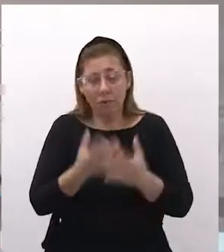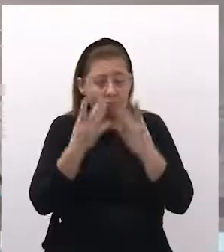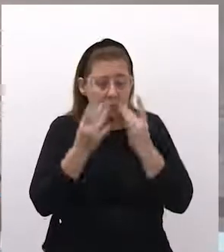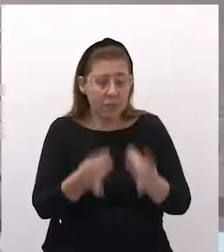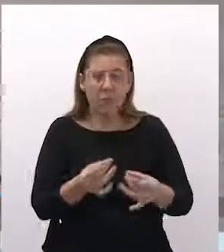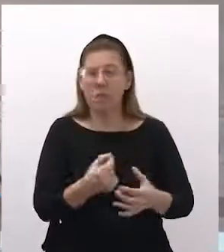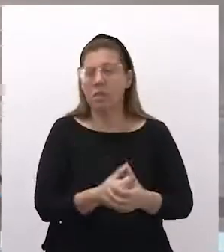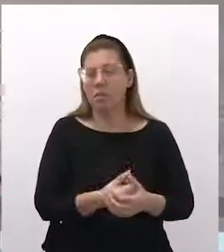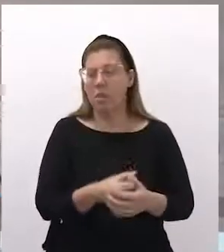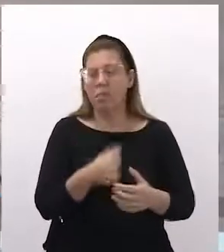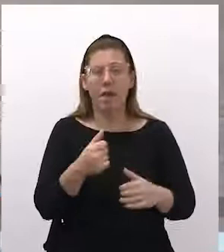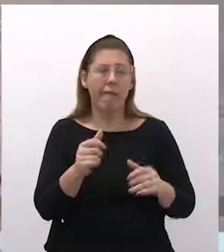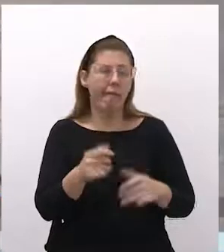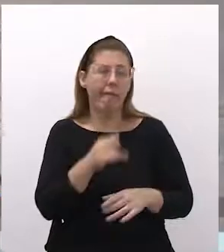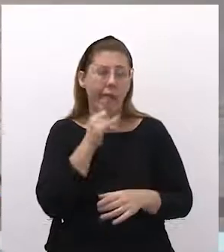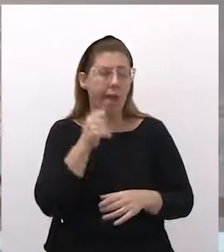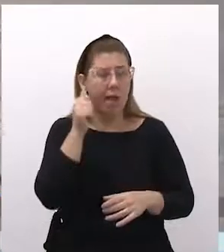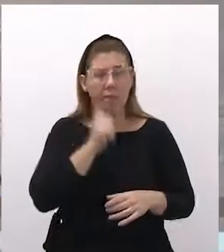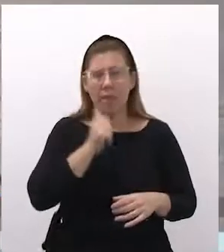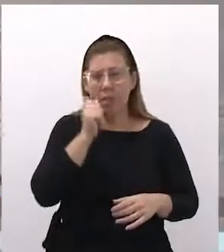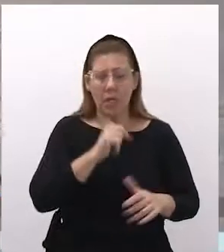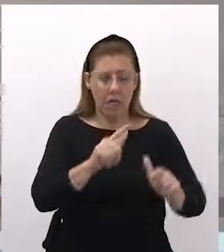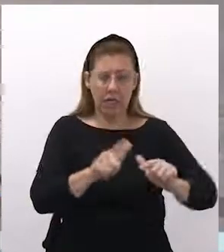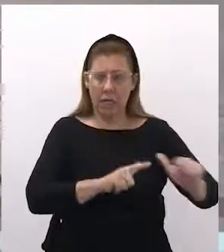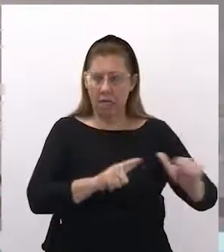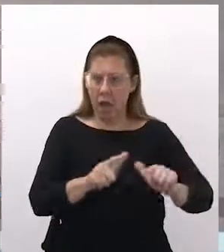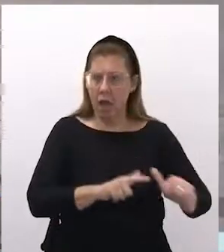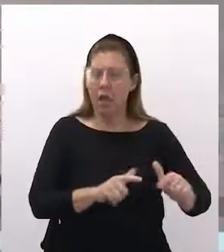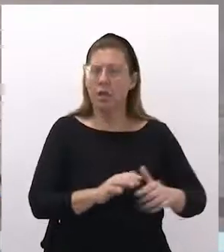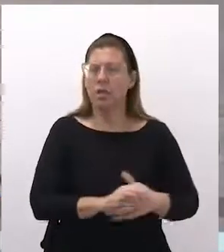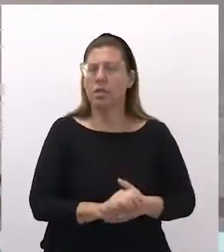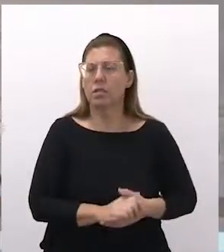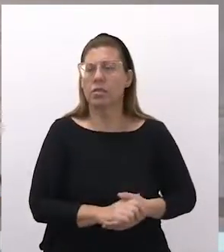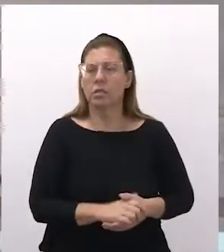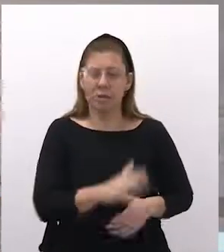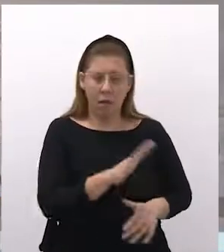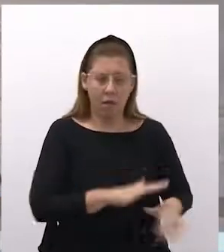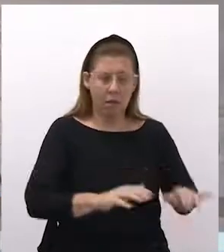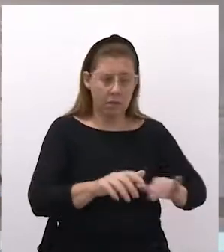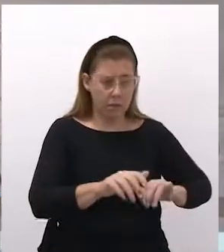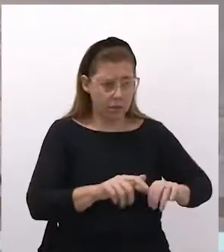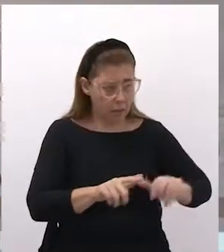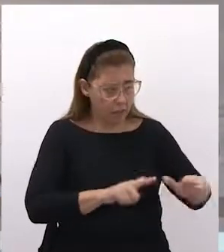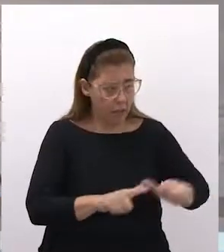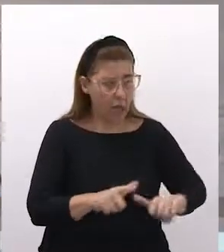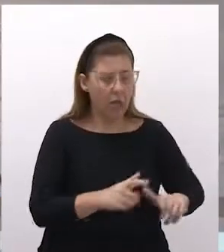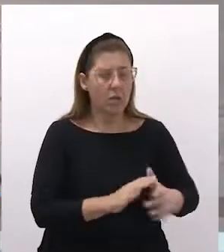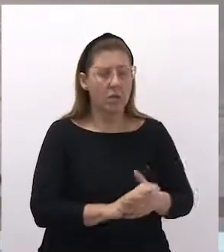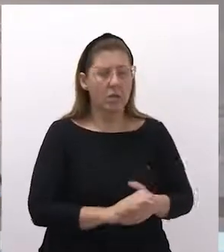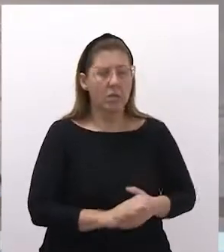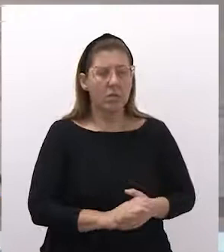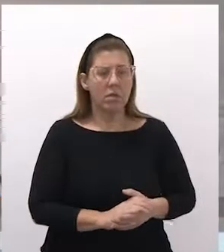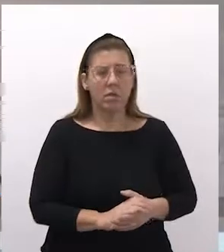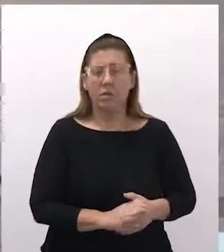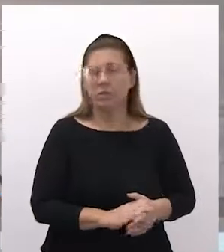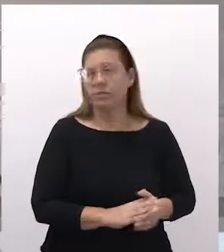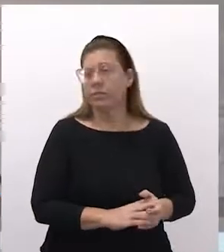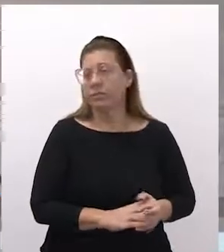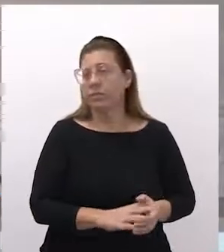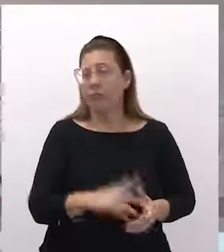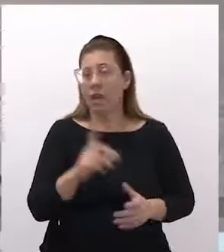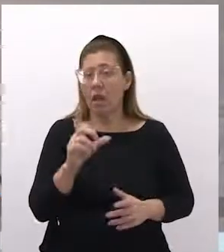mostra, por exemplo, as meninas que trabalham no mercado de trabalho sofrem uma queda de 10% de desempenho nos testes